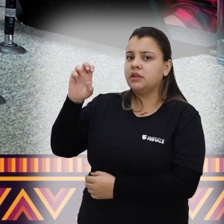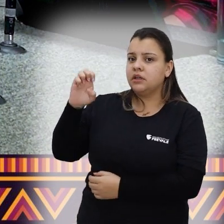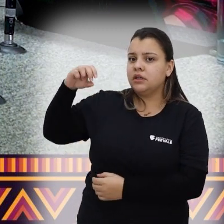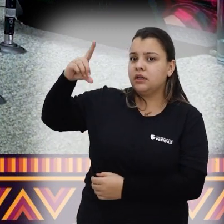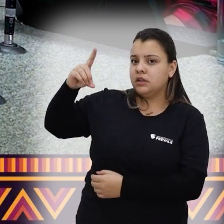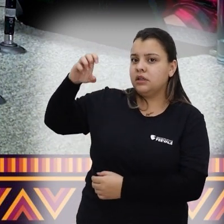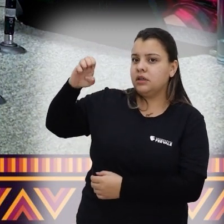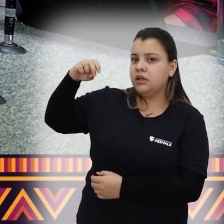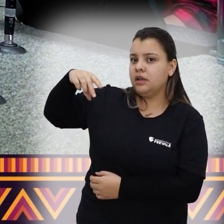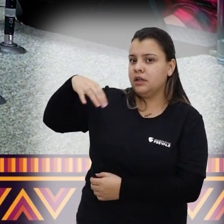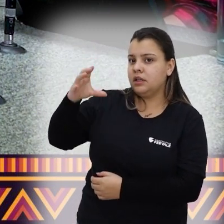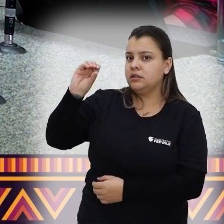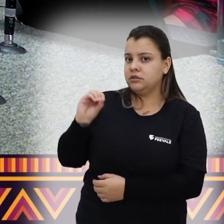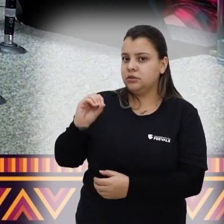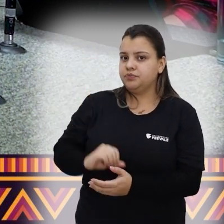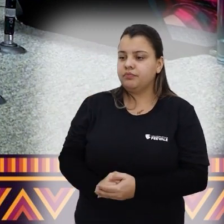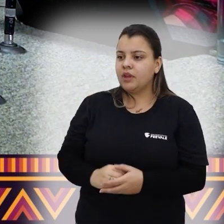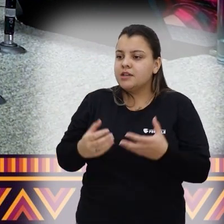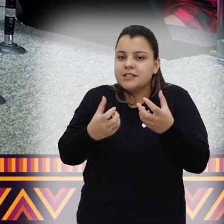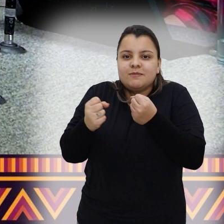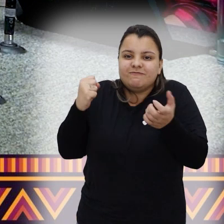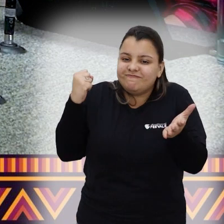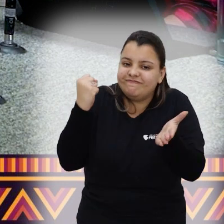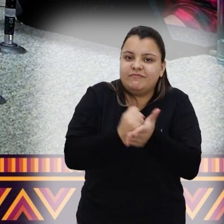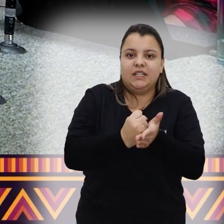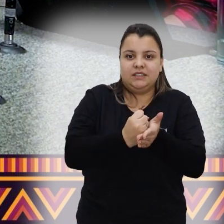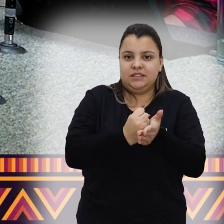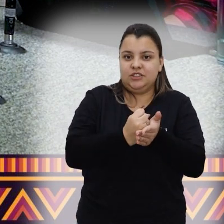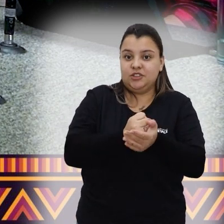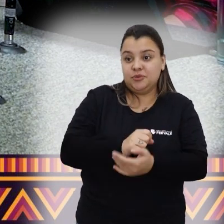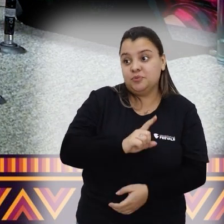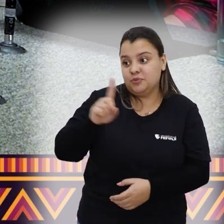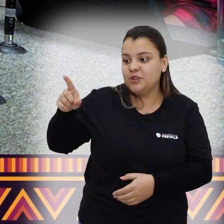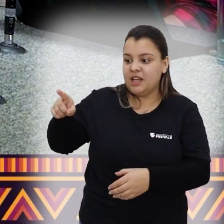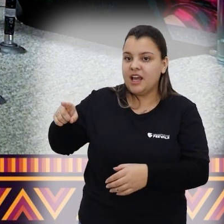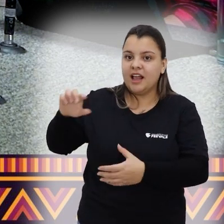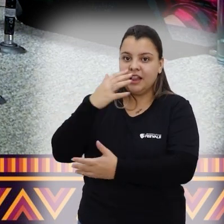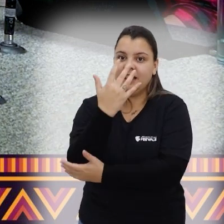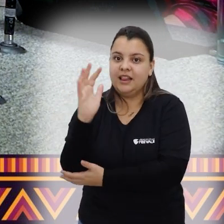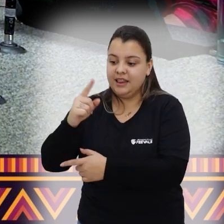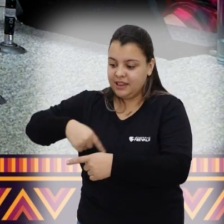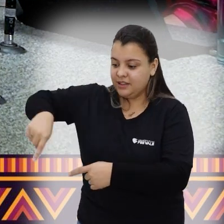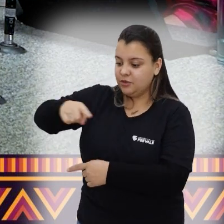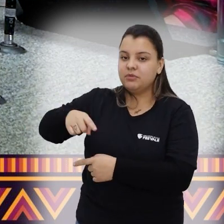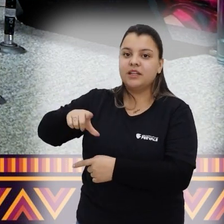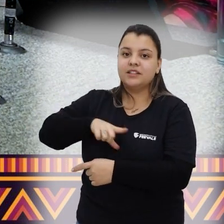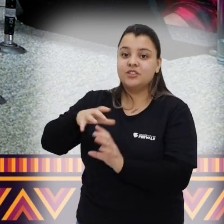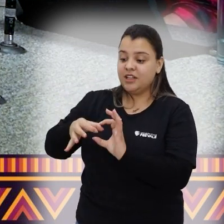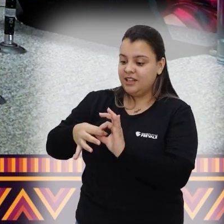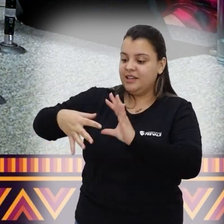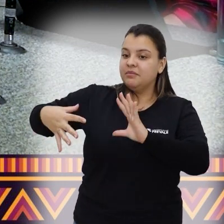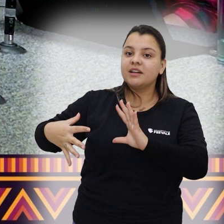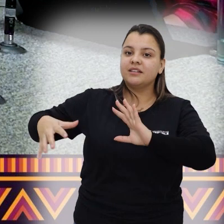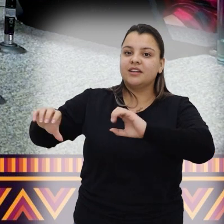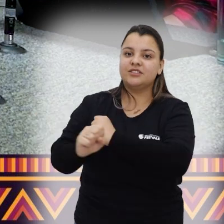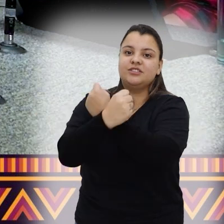muito simbólico, lembrando sempre que a Redenção é o espaço onde se dava alforria para os escravos, por isso se chama